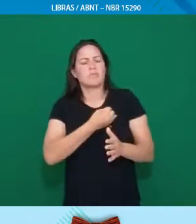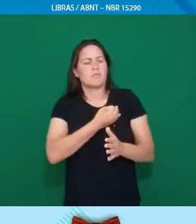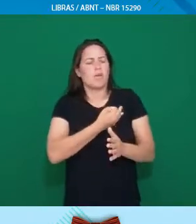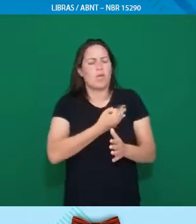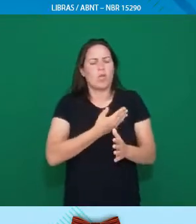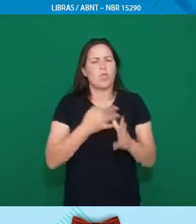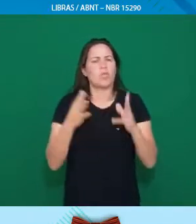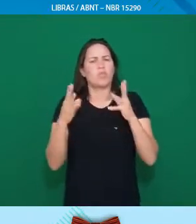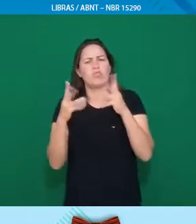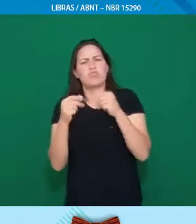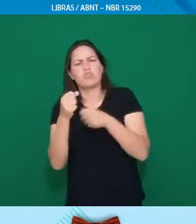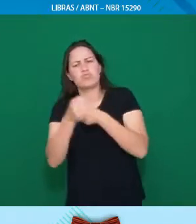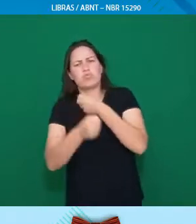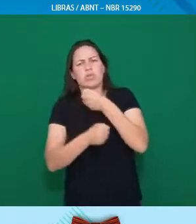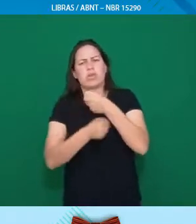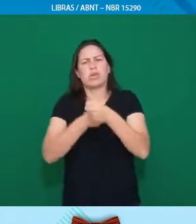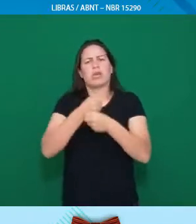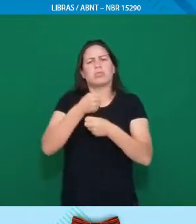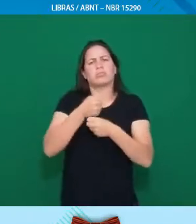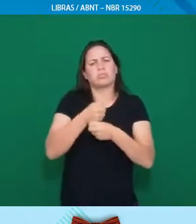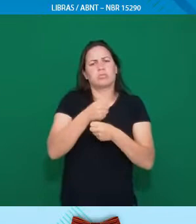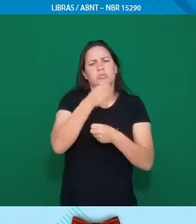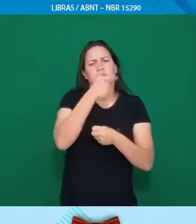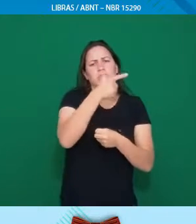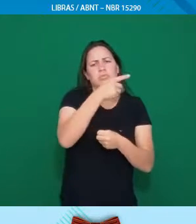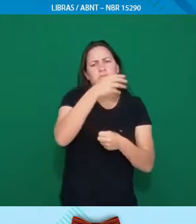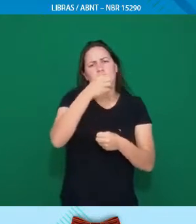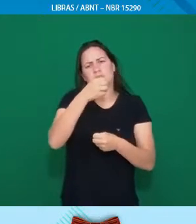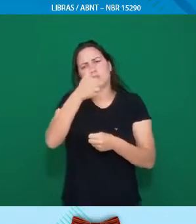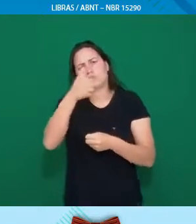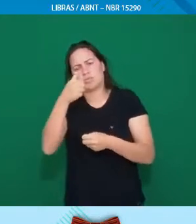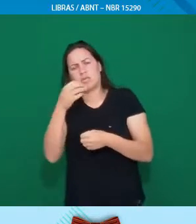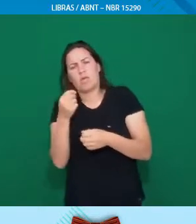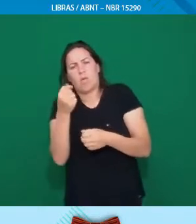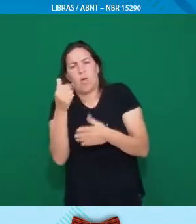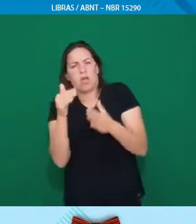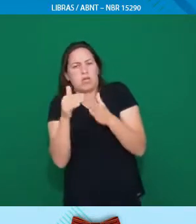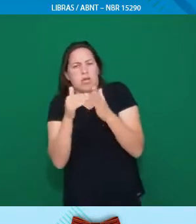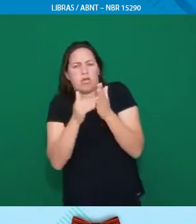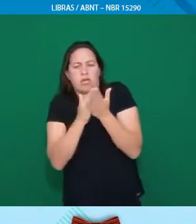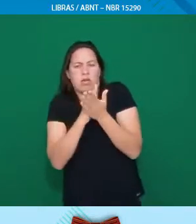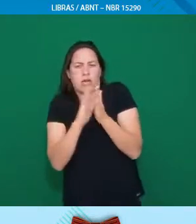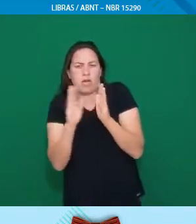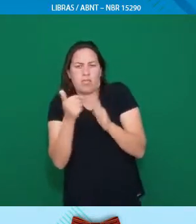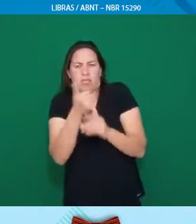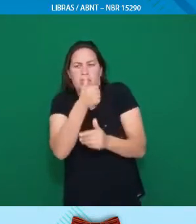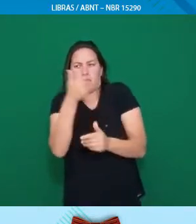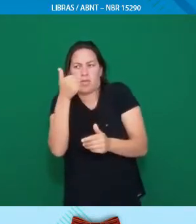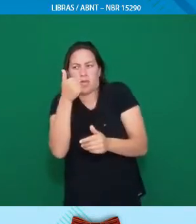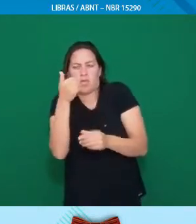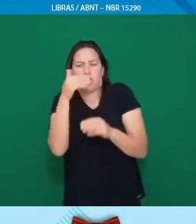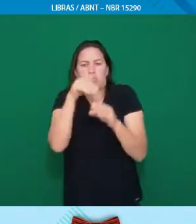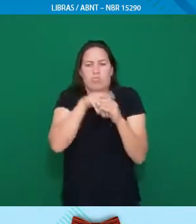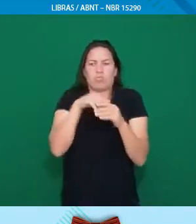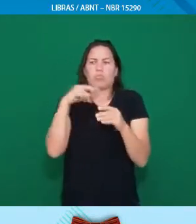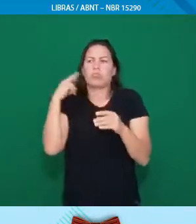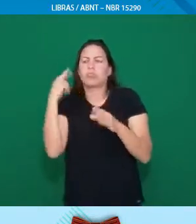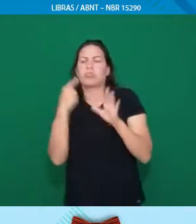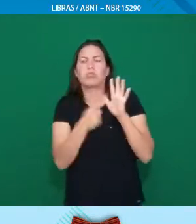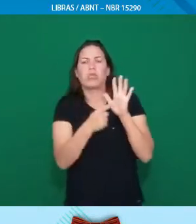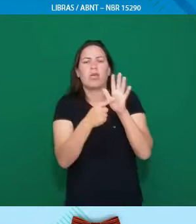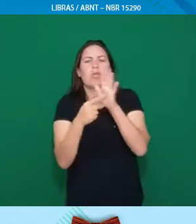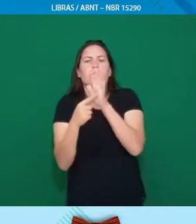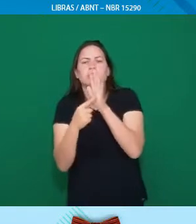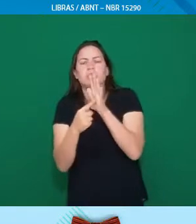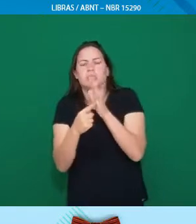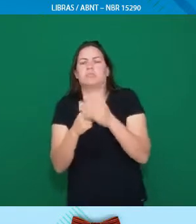né geral desse anos 2021 é nós estamos finalizando o ano o primeiro ano de mandato e eu vim